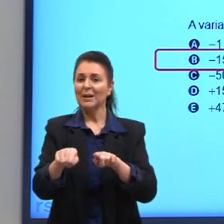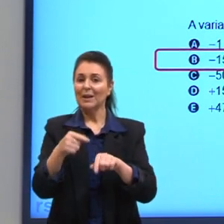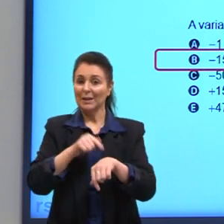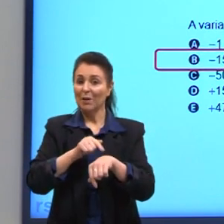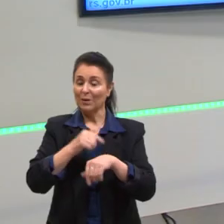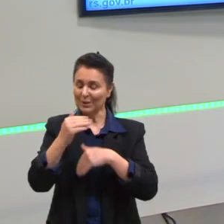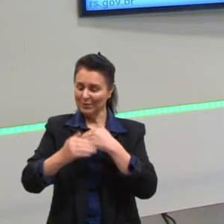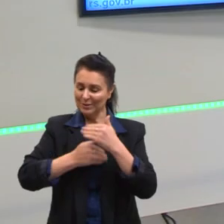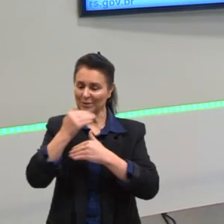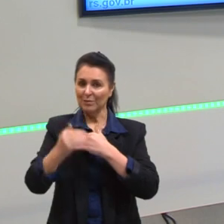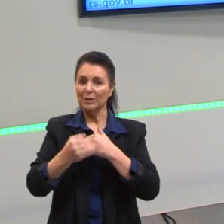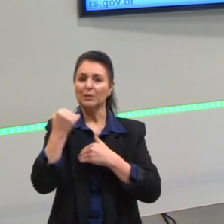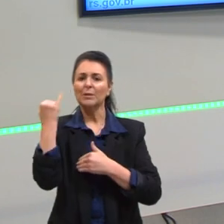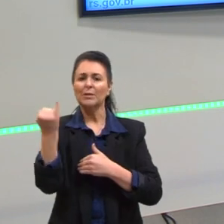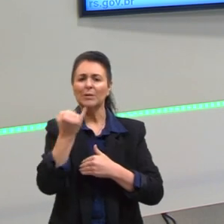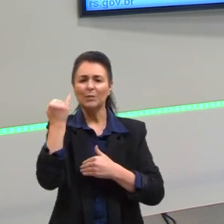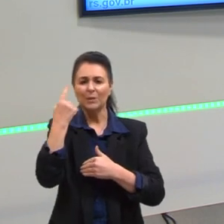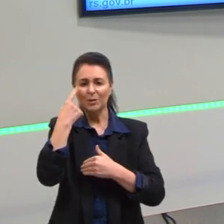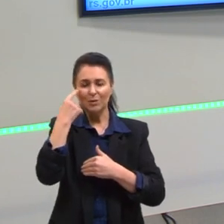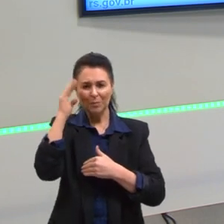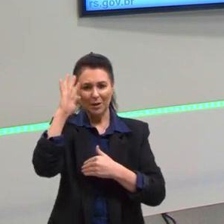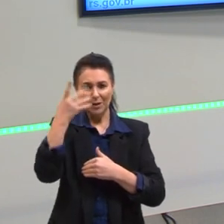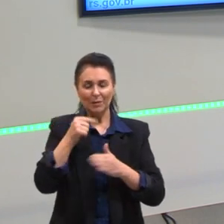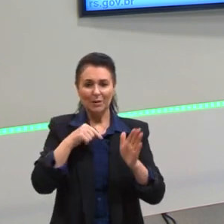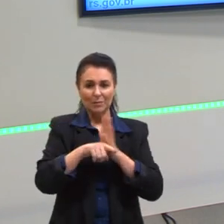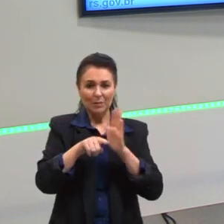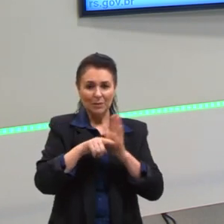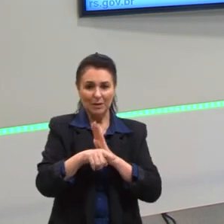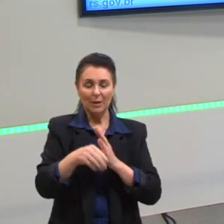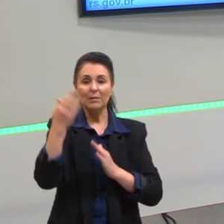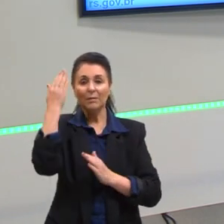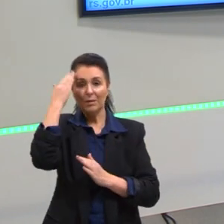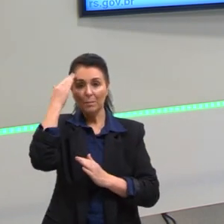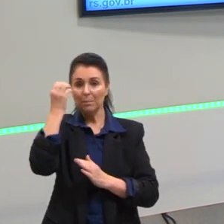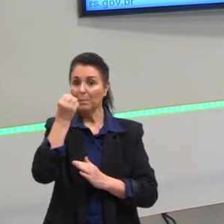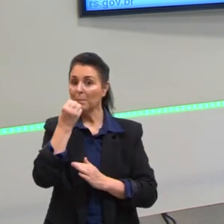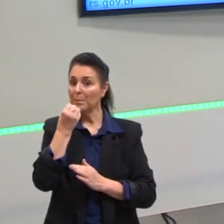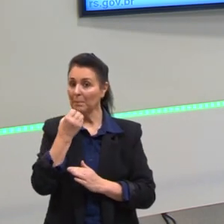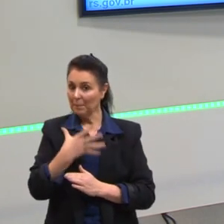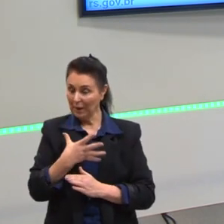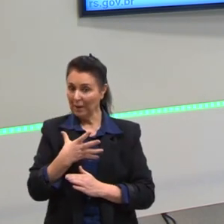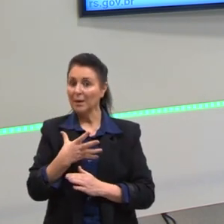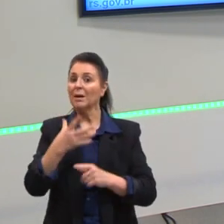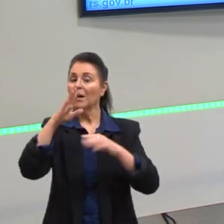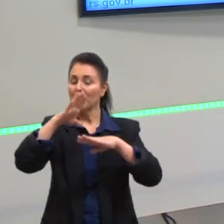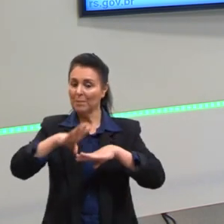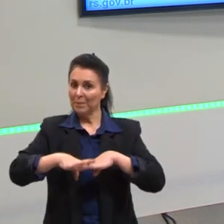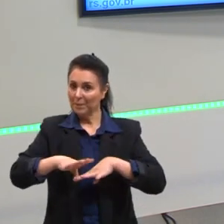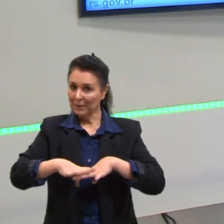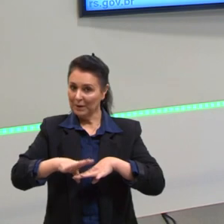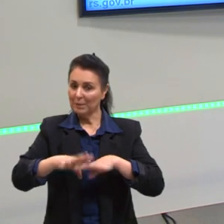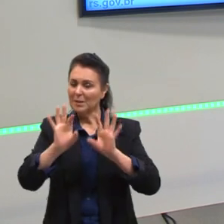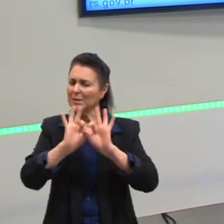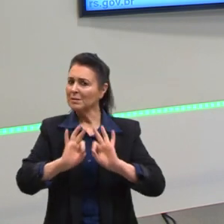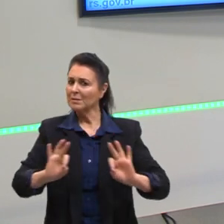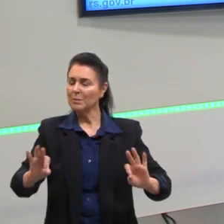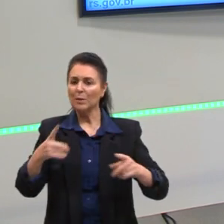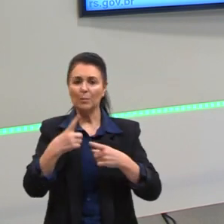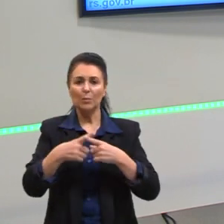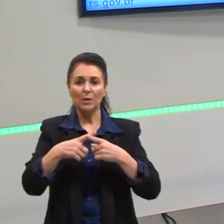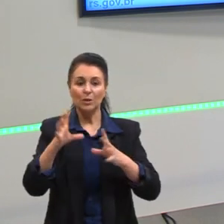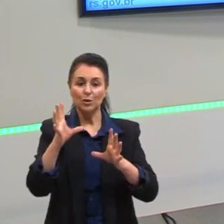então que é importante saber para resolver essa questão é importante essa uma das operações matemáticas Mas elas são simples